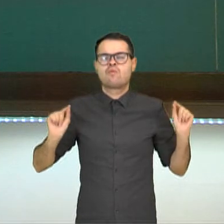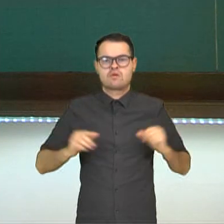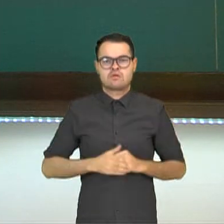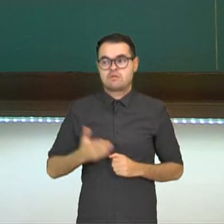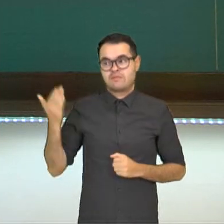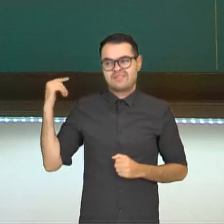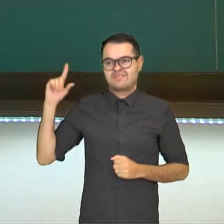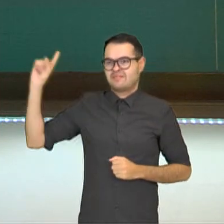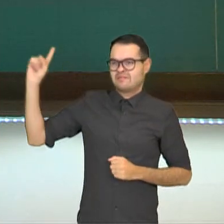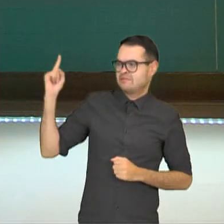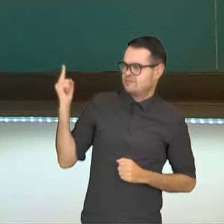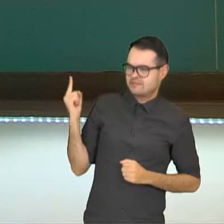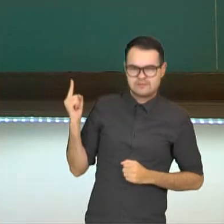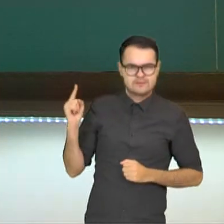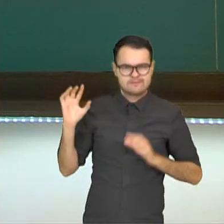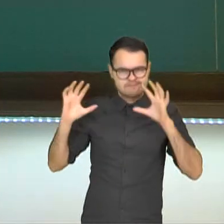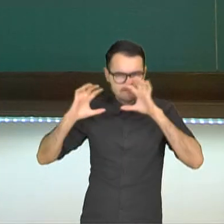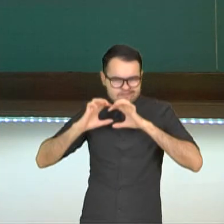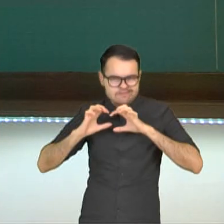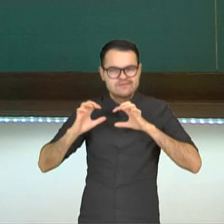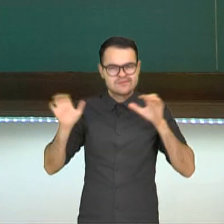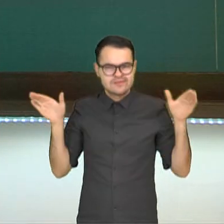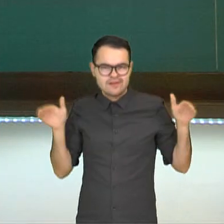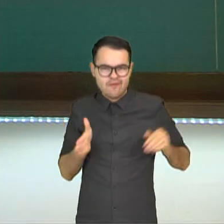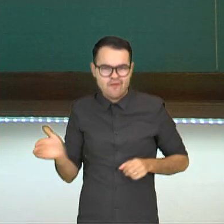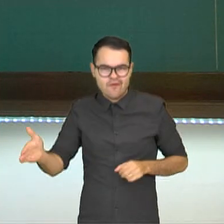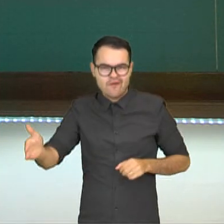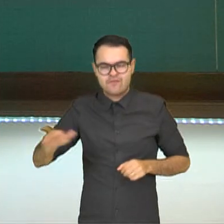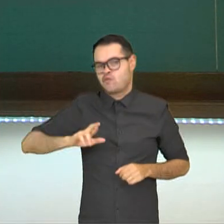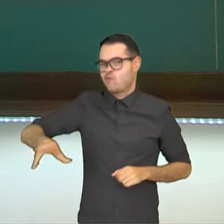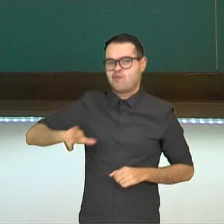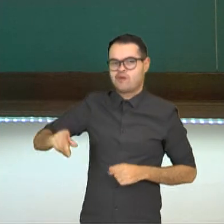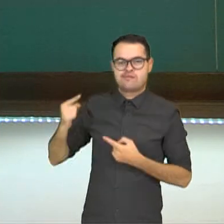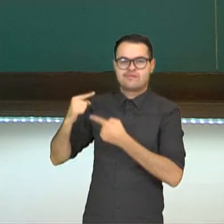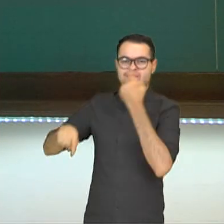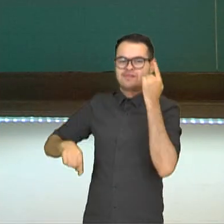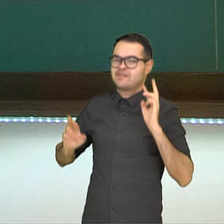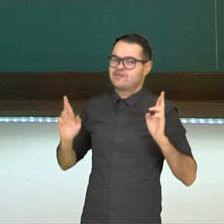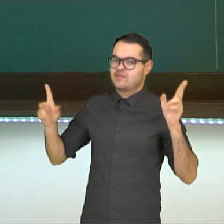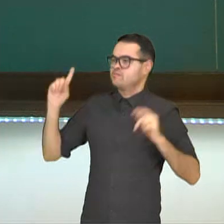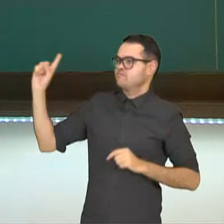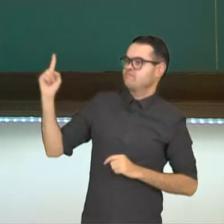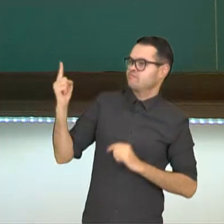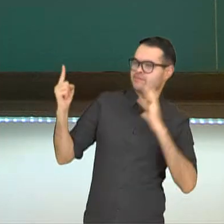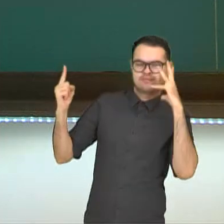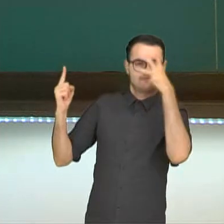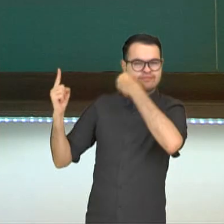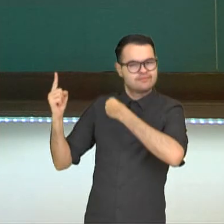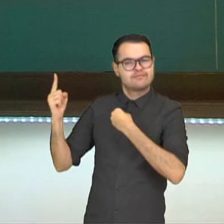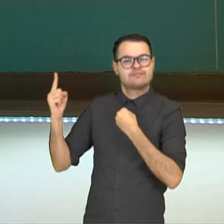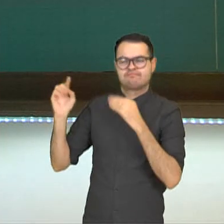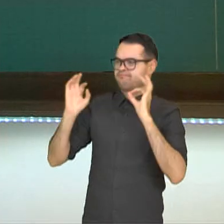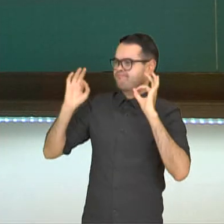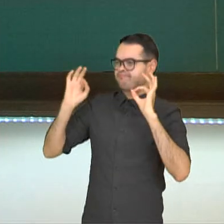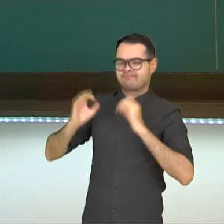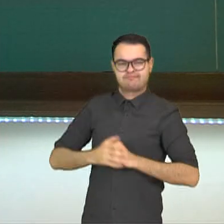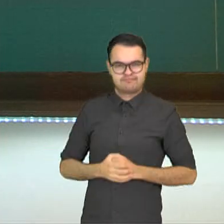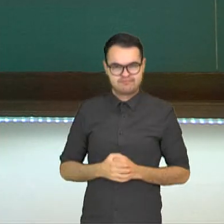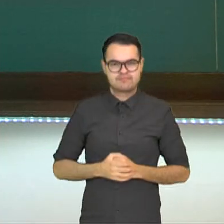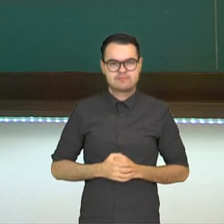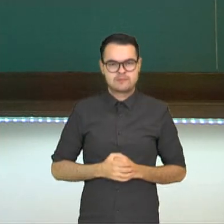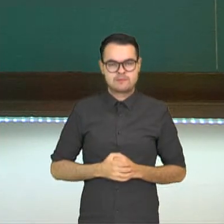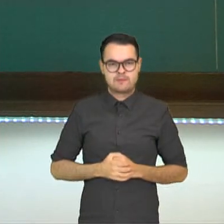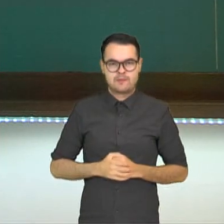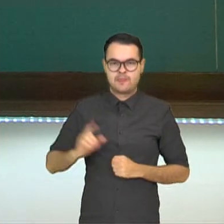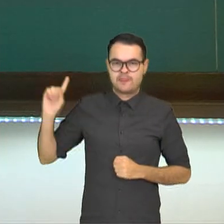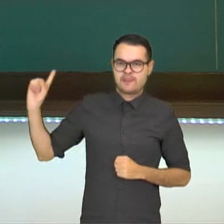anjo torto, nesse é um anjo esbelto. Não é um anjo torto. Então já é um anjo mais bonito, mais ajeitado.